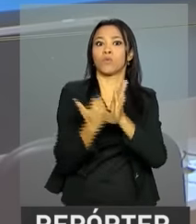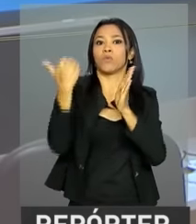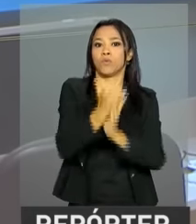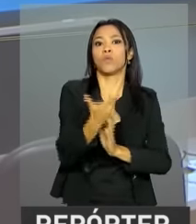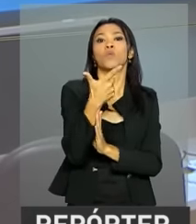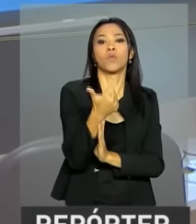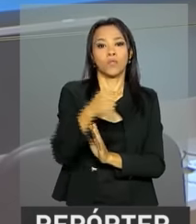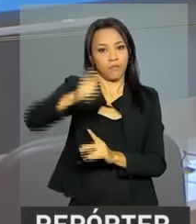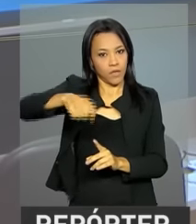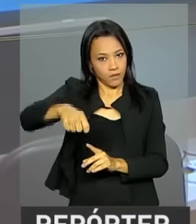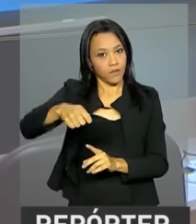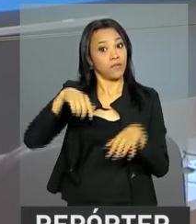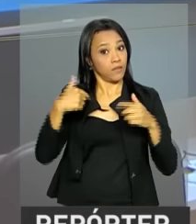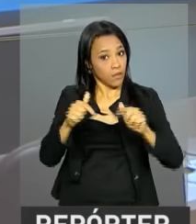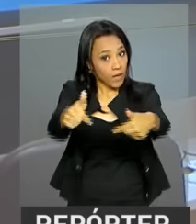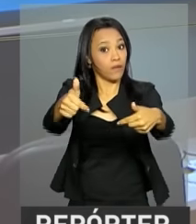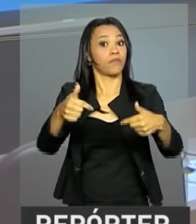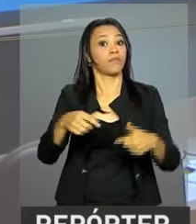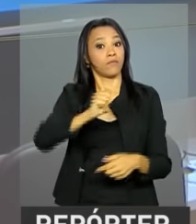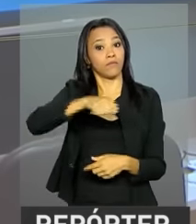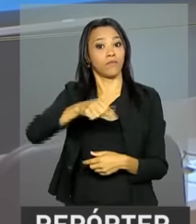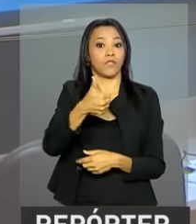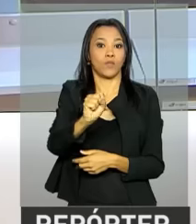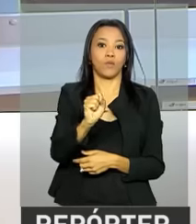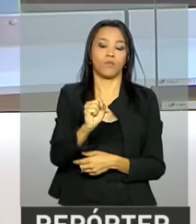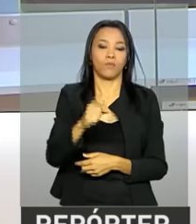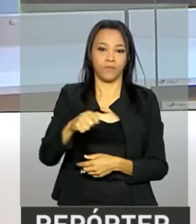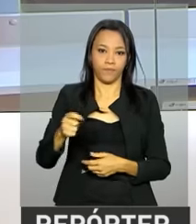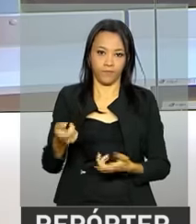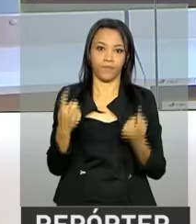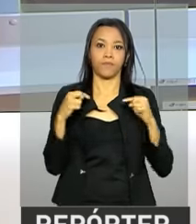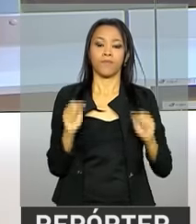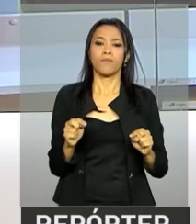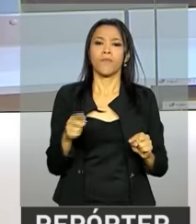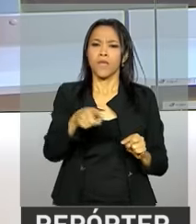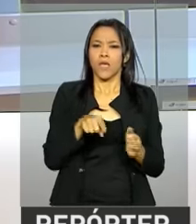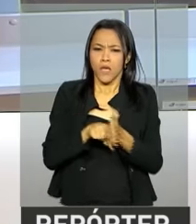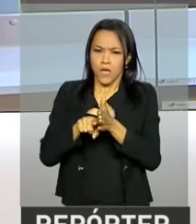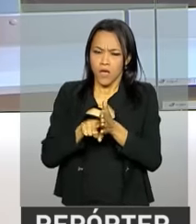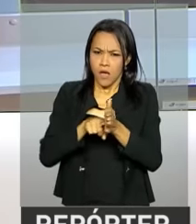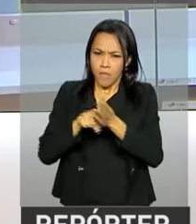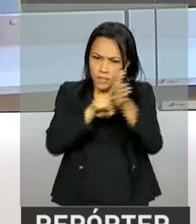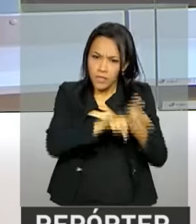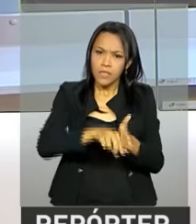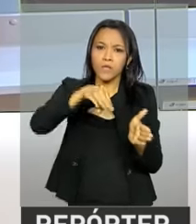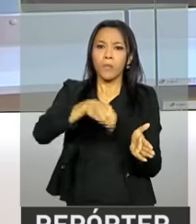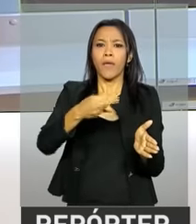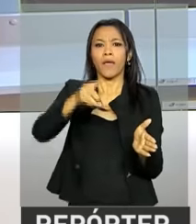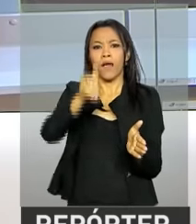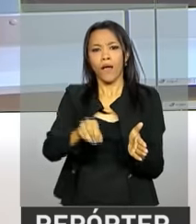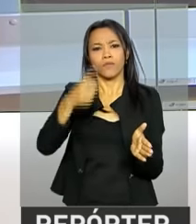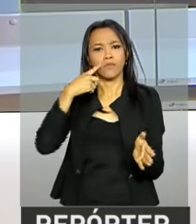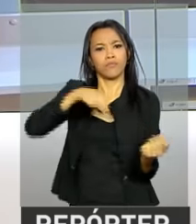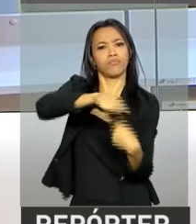12 meses trabalhados nos últimos 18 meses estimativas do mercado financeiro mostra um cenário melhor para o